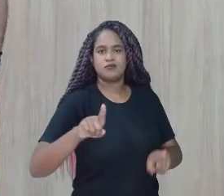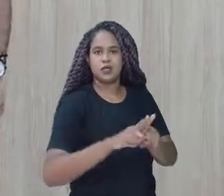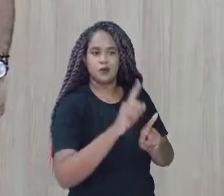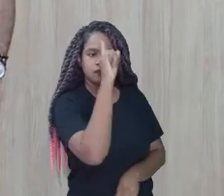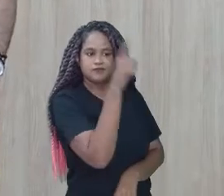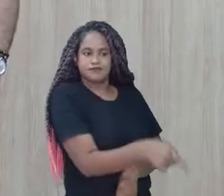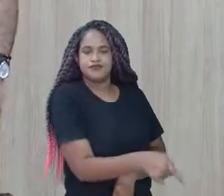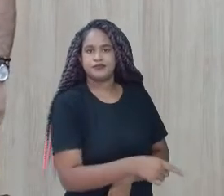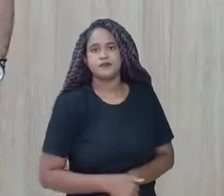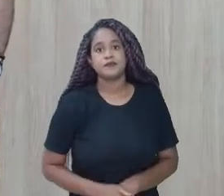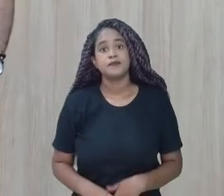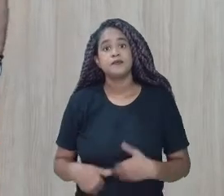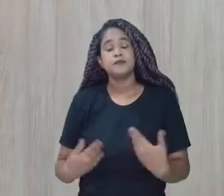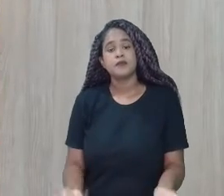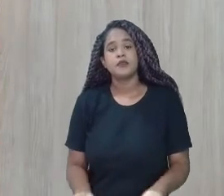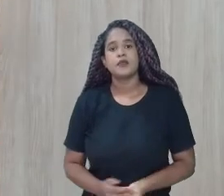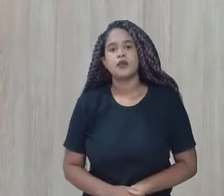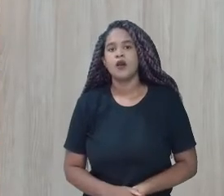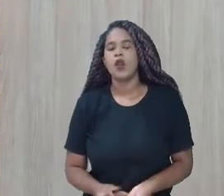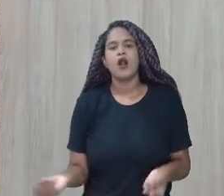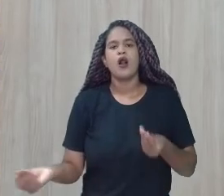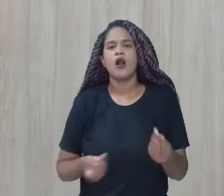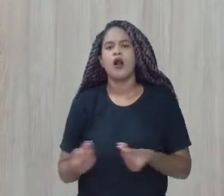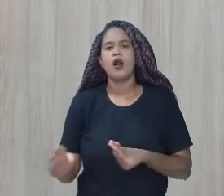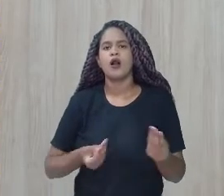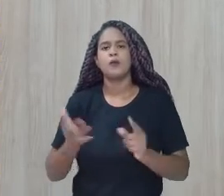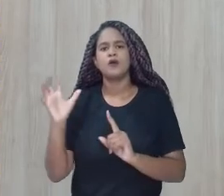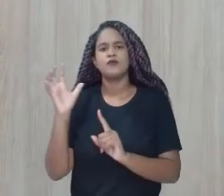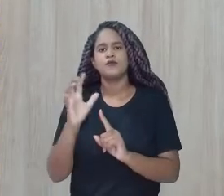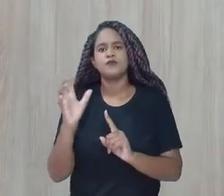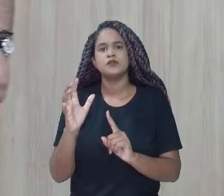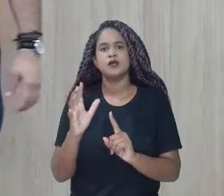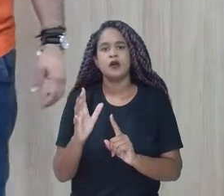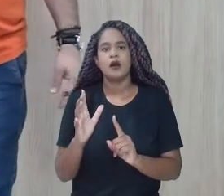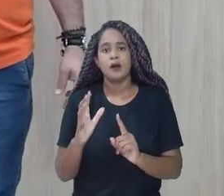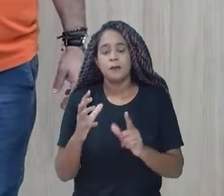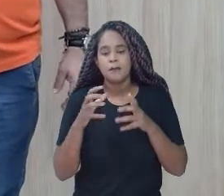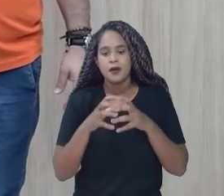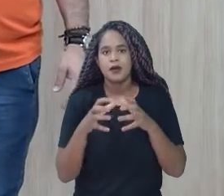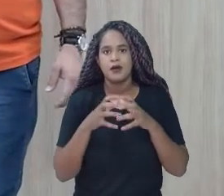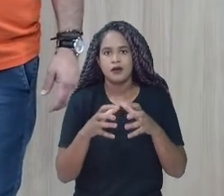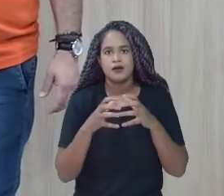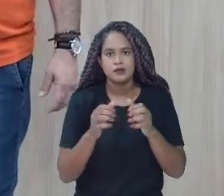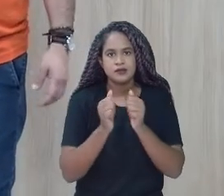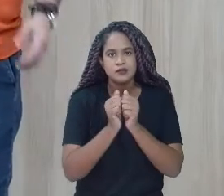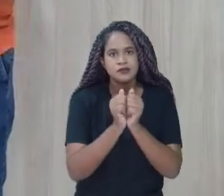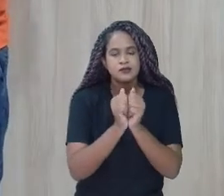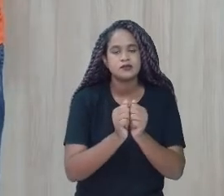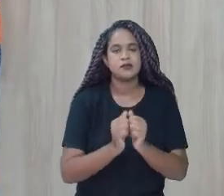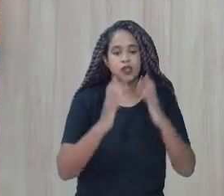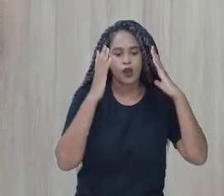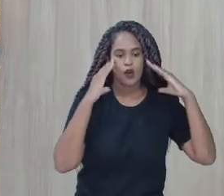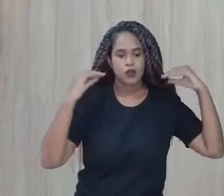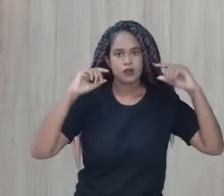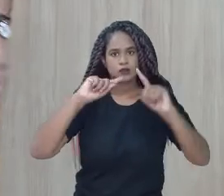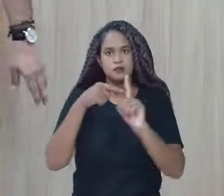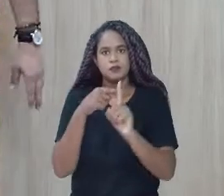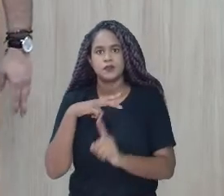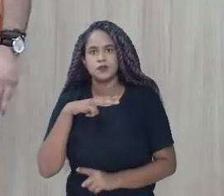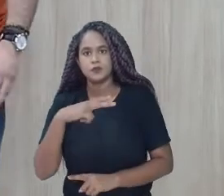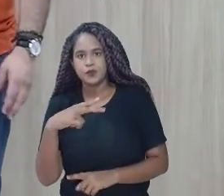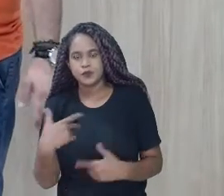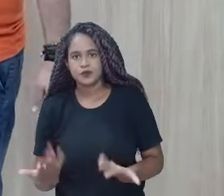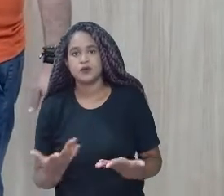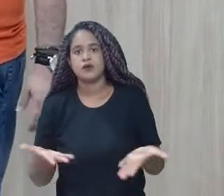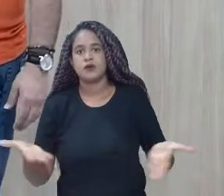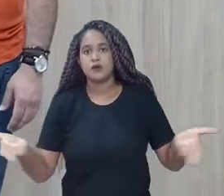ok? Então, em que é que isso influenciava na parceria entre holandeses e portugueses? Detalhe simples, a